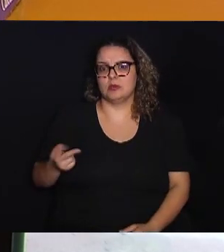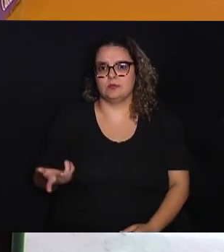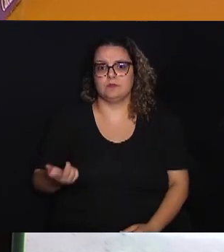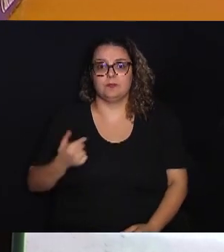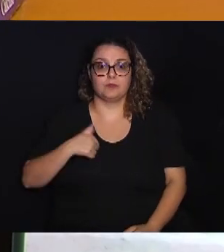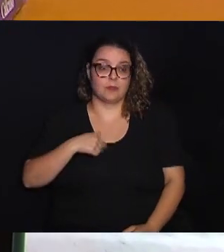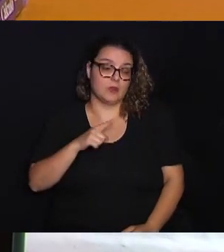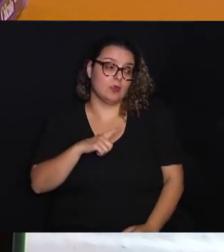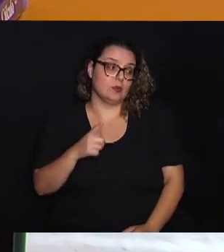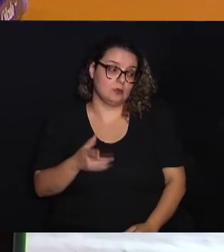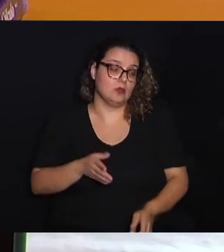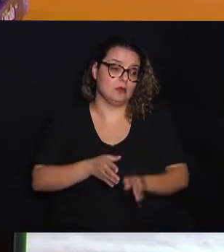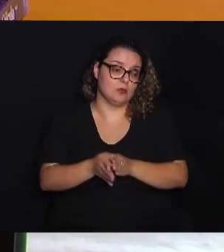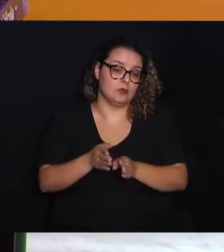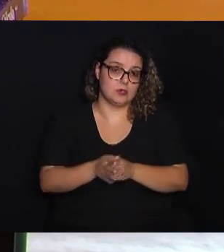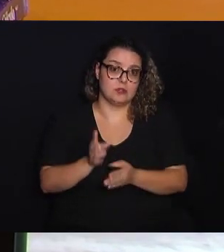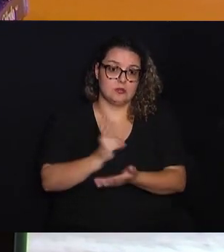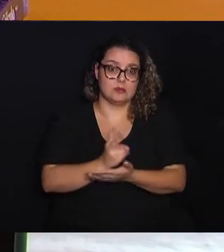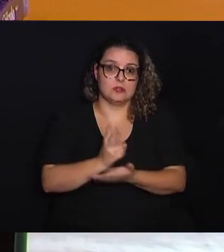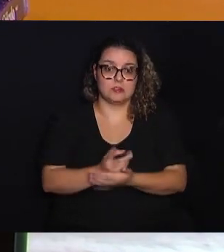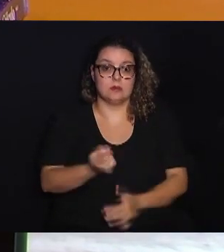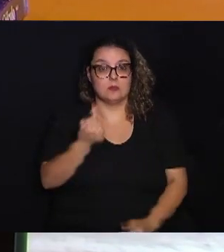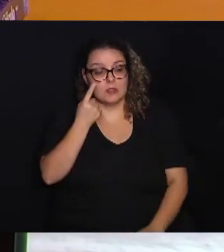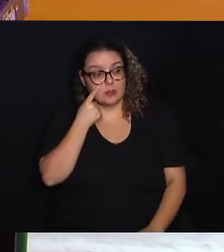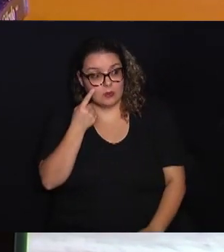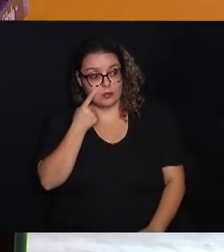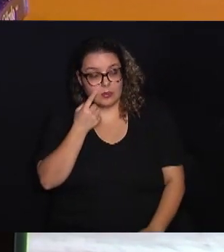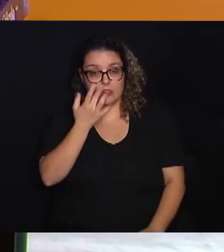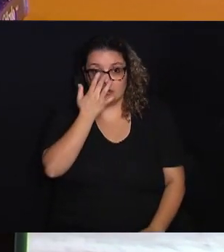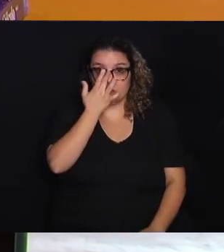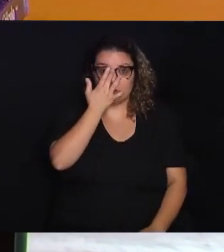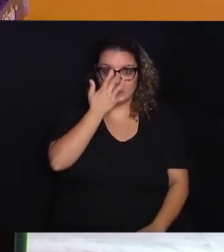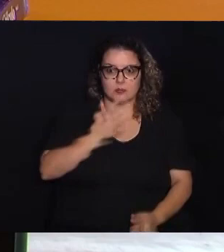professor? Eu tenho uma coisa que eu sempre recomendo para as pessoas olharem